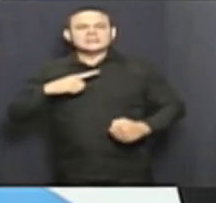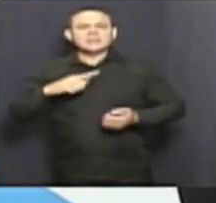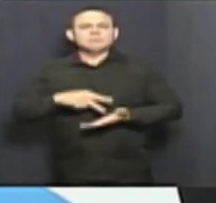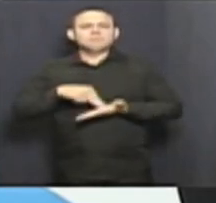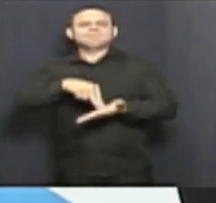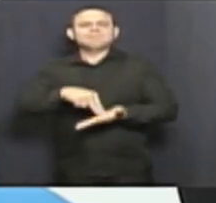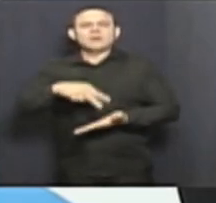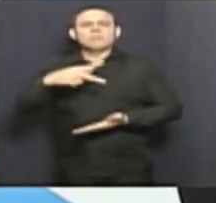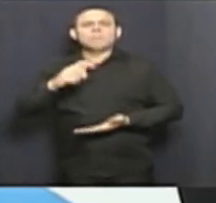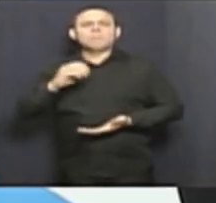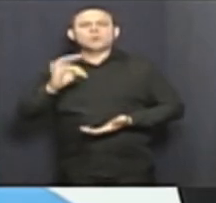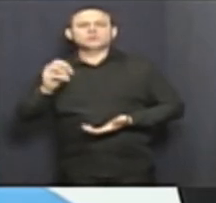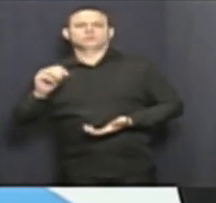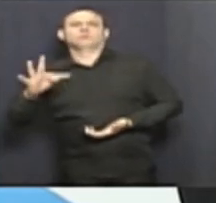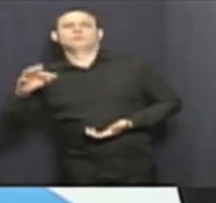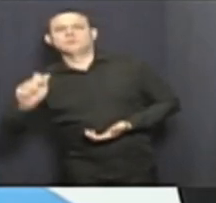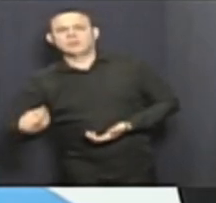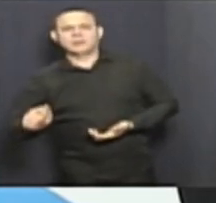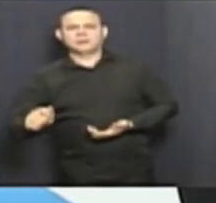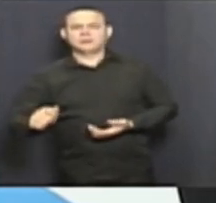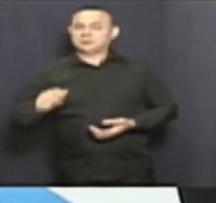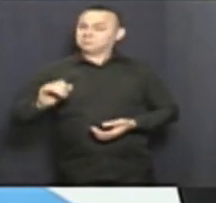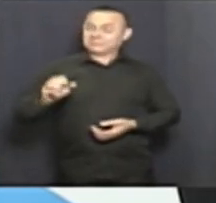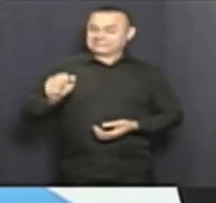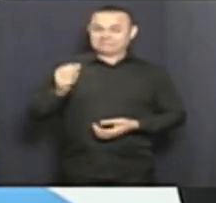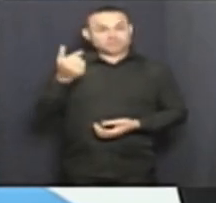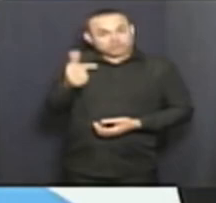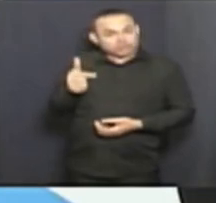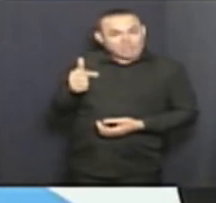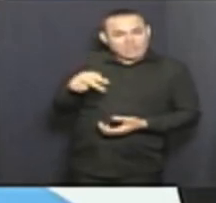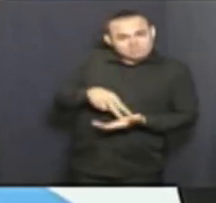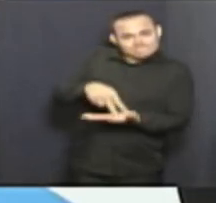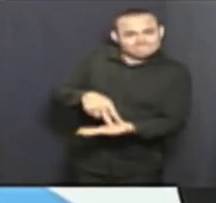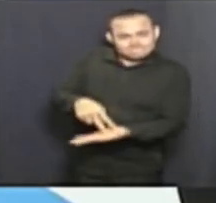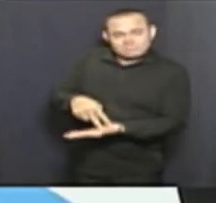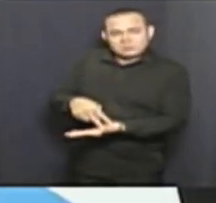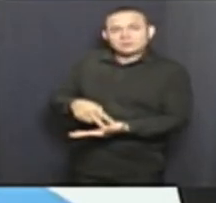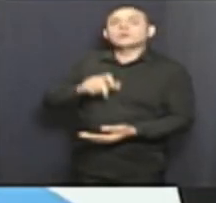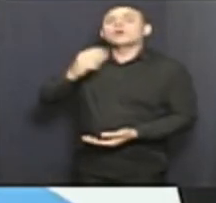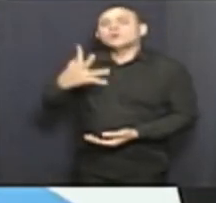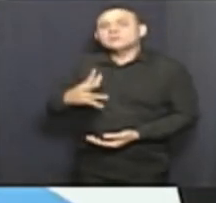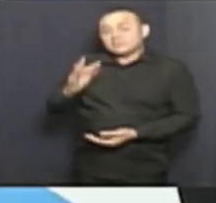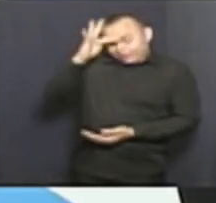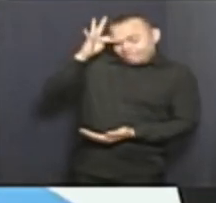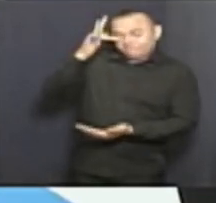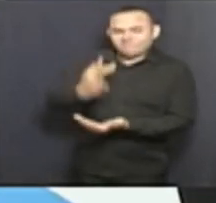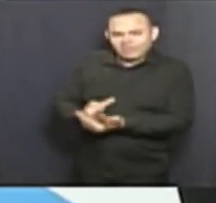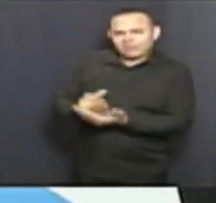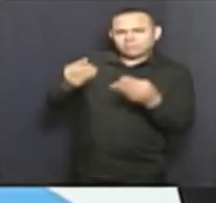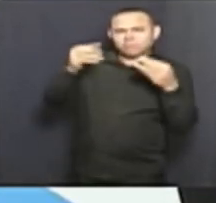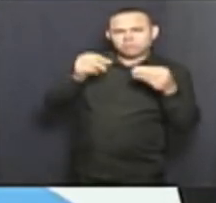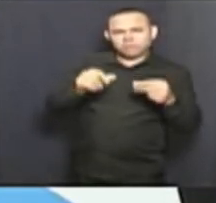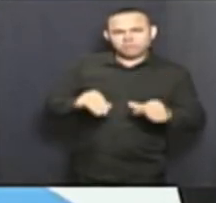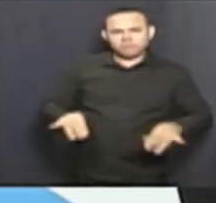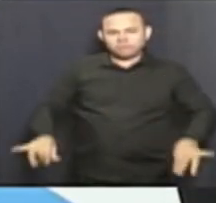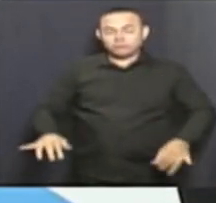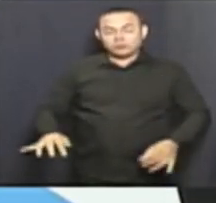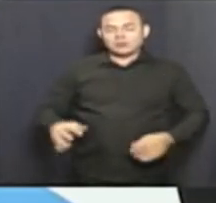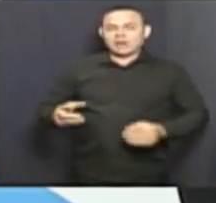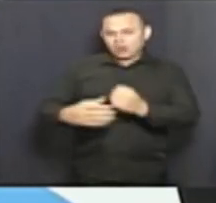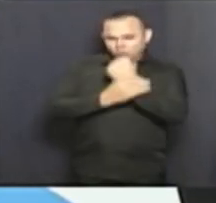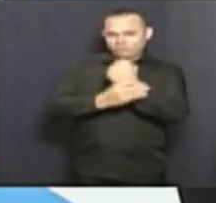visto esse nosso estado sem postura desmorona se a fé a confiança das pessoas